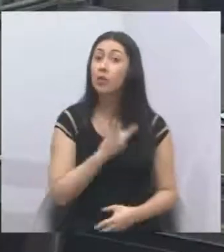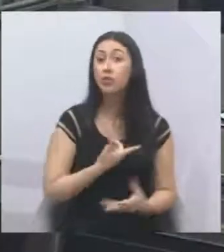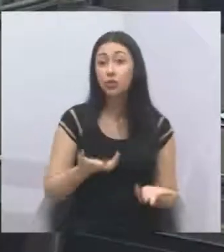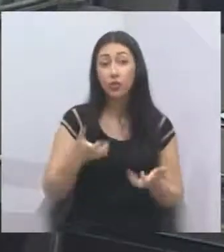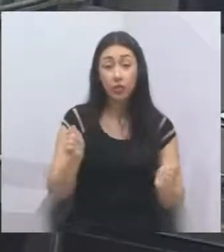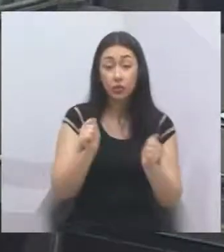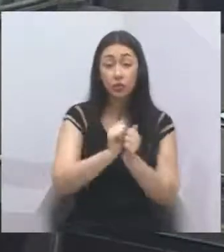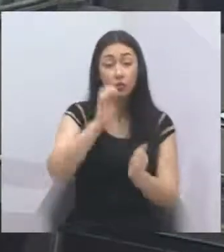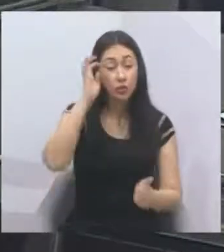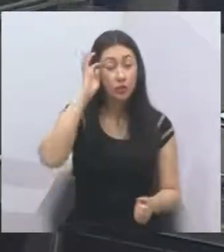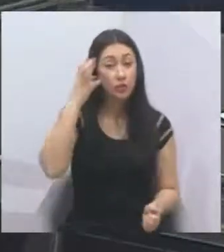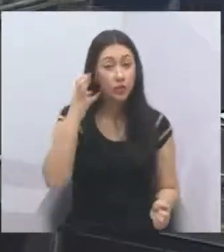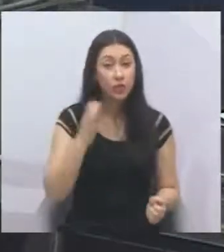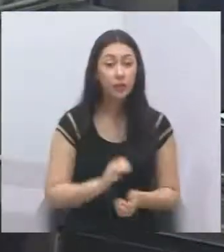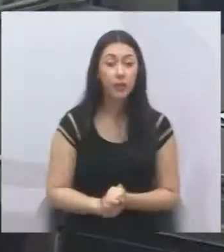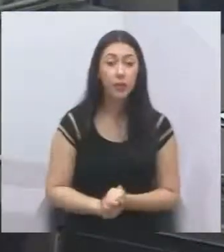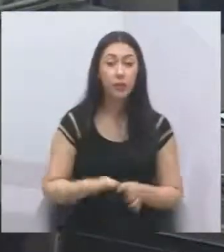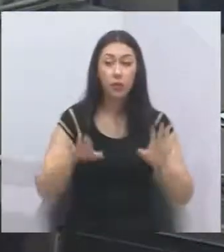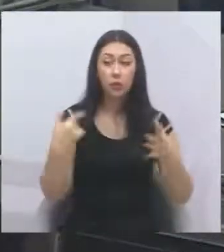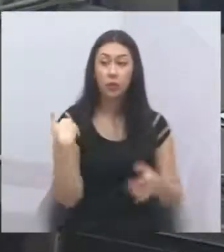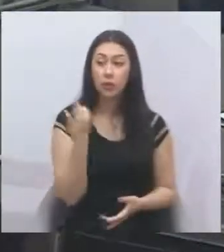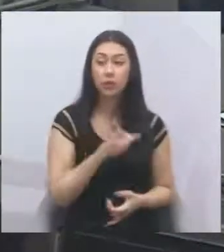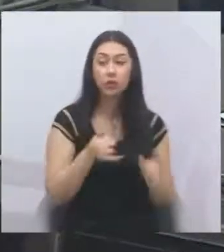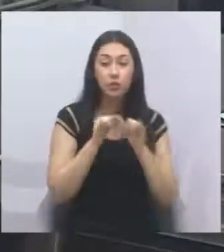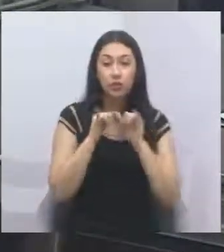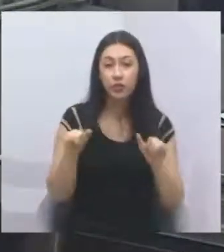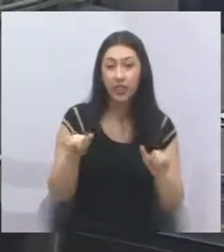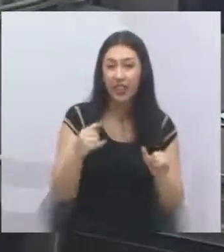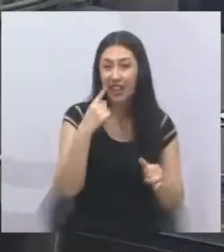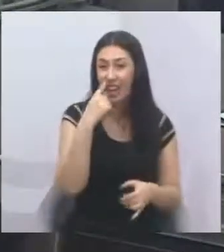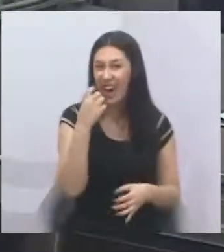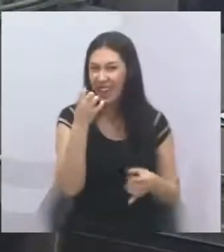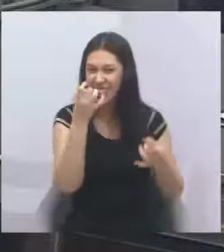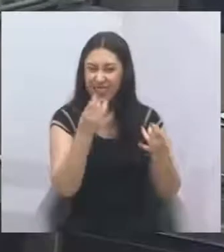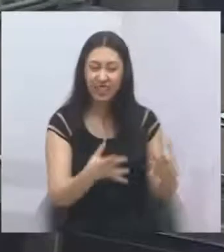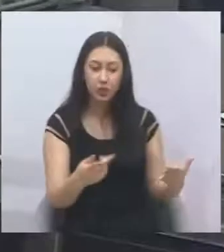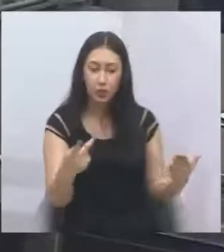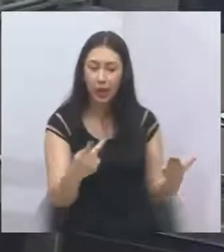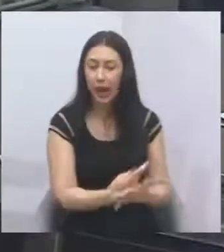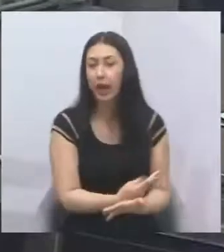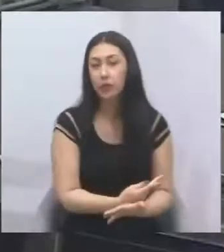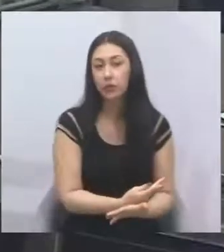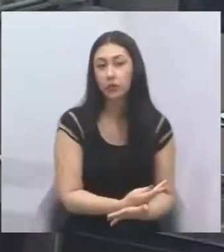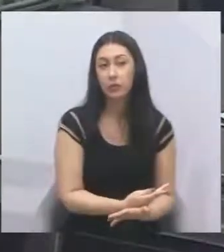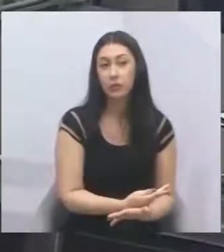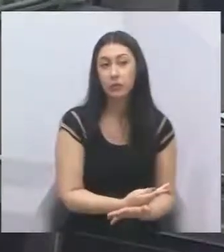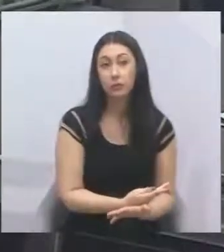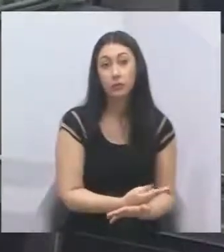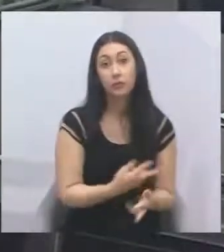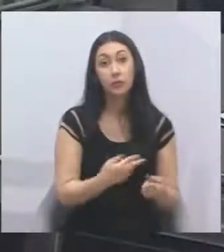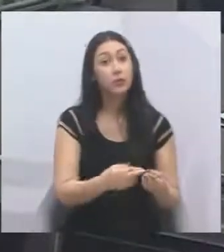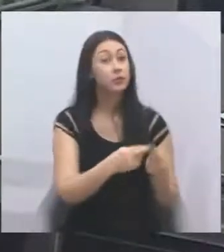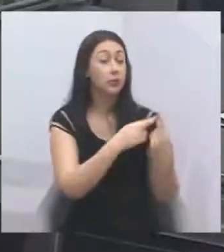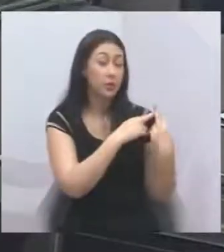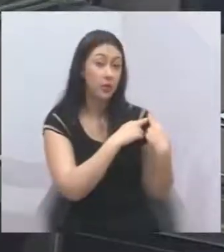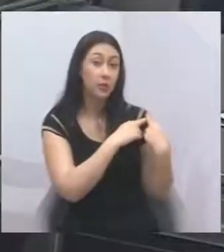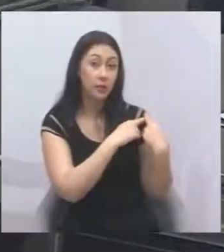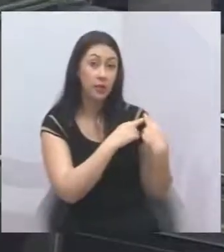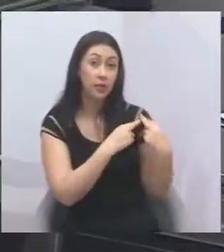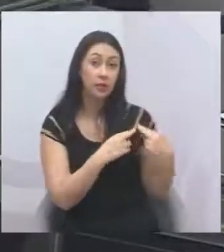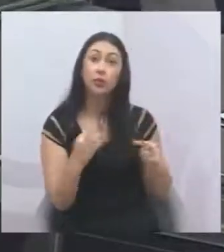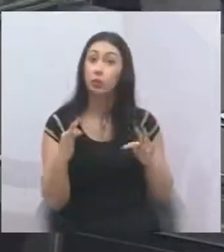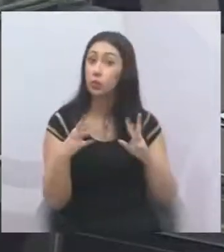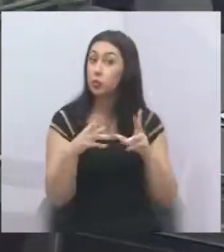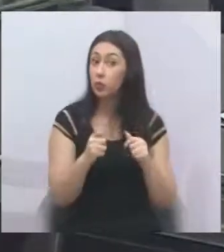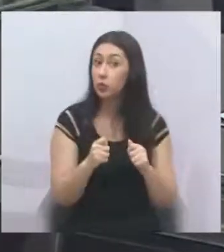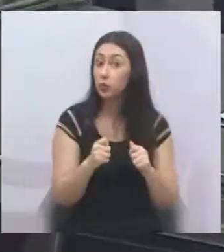conjunto. E quando a gente fala de resíduos sólidos descartados de forma inadequada, a responsabilidade é compartilhada.